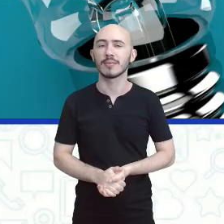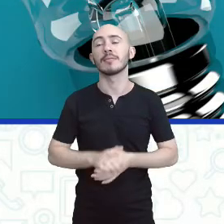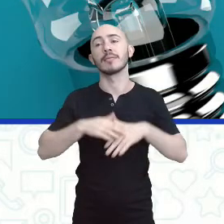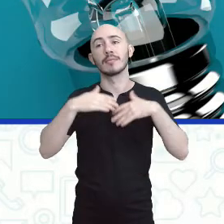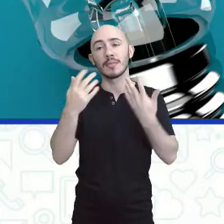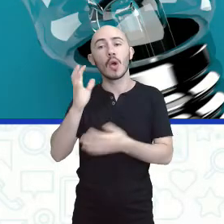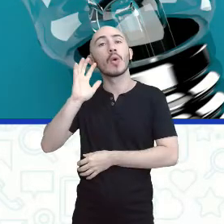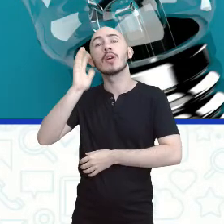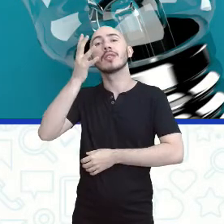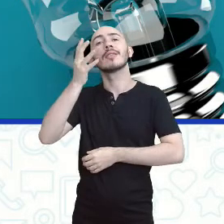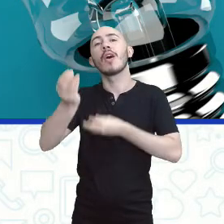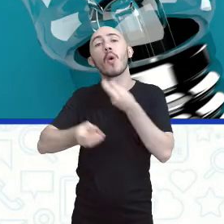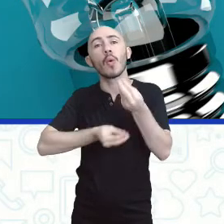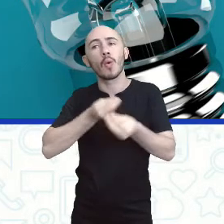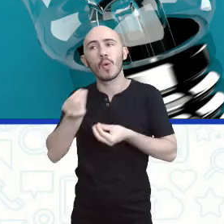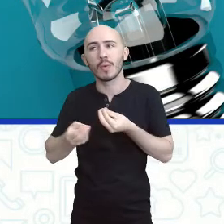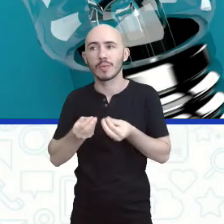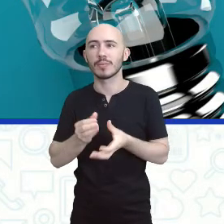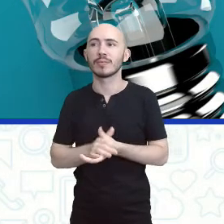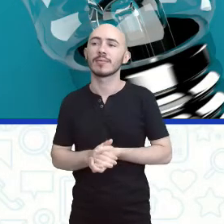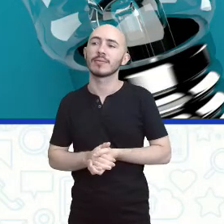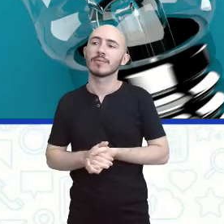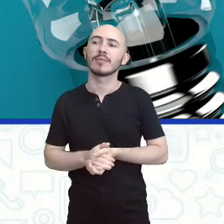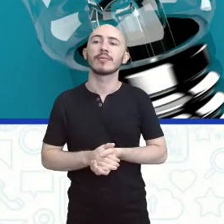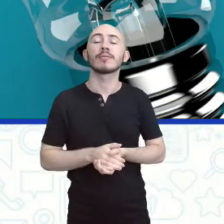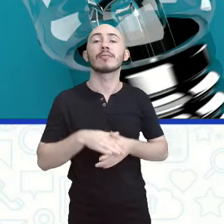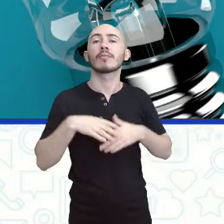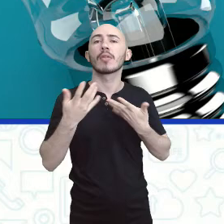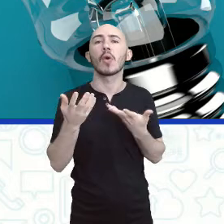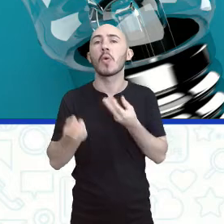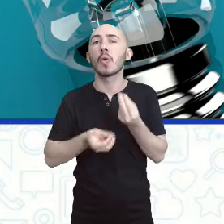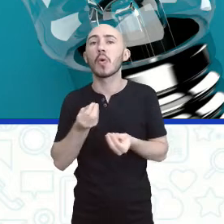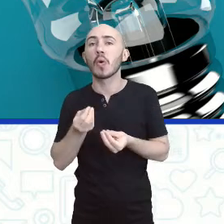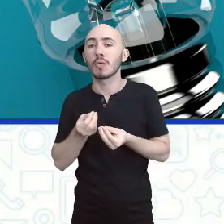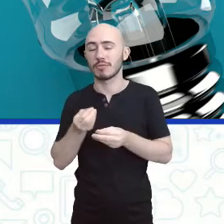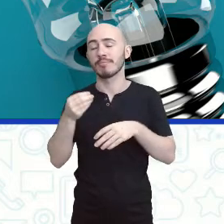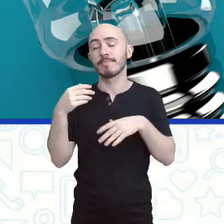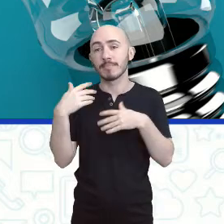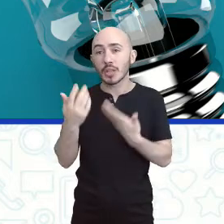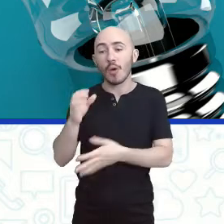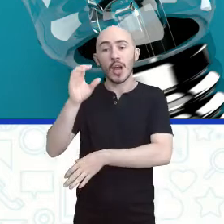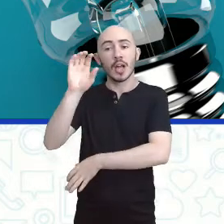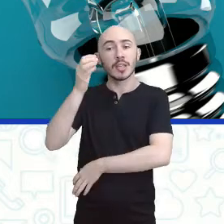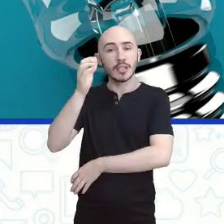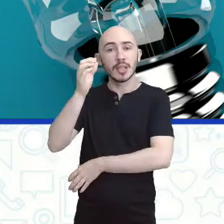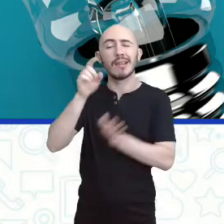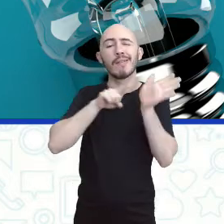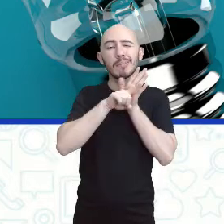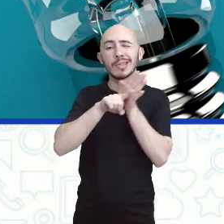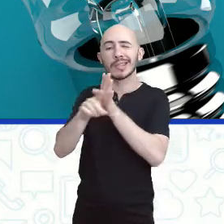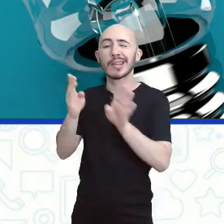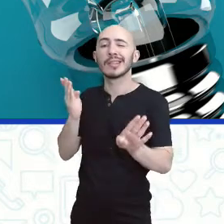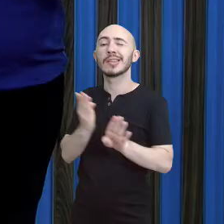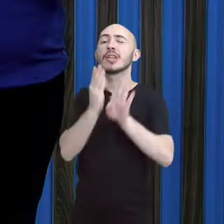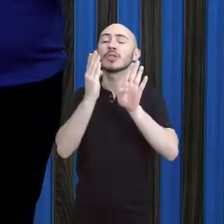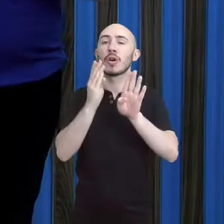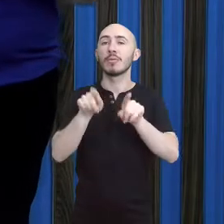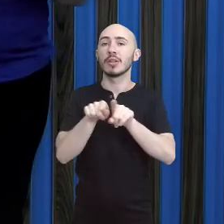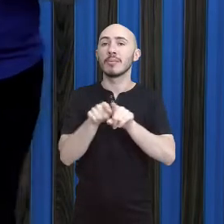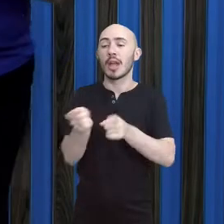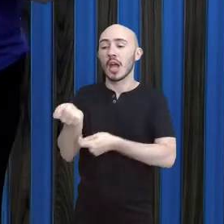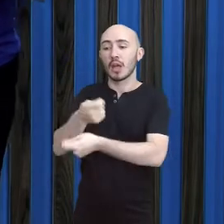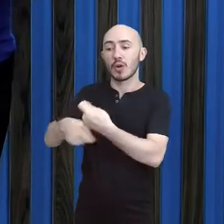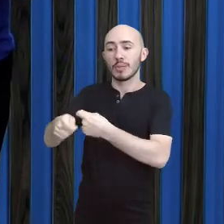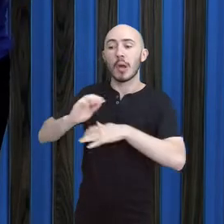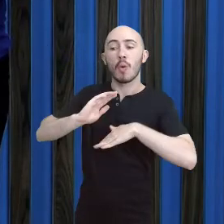Então, ó, esse. Então, resultados científicos e desenvolvimento econômico. Há uma